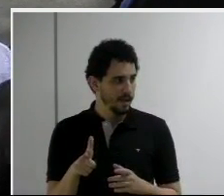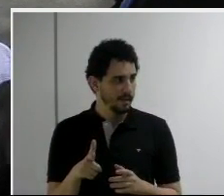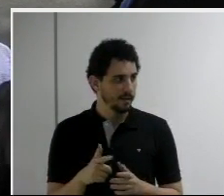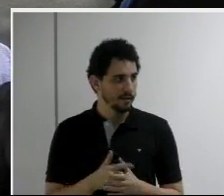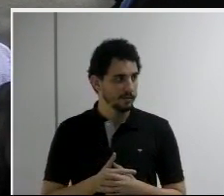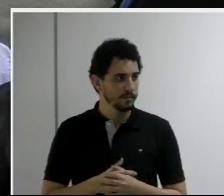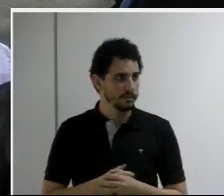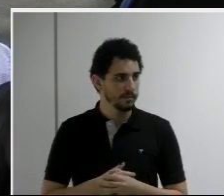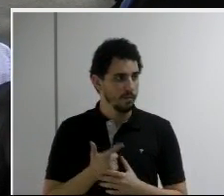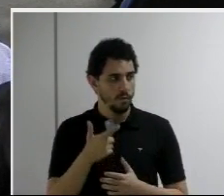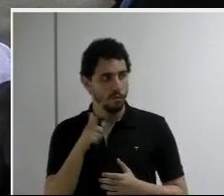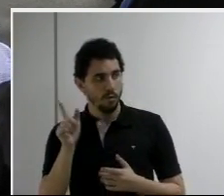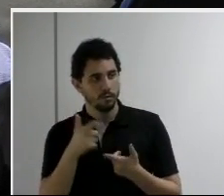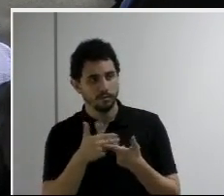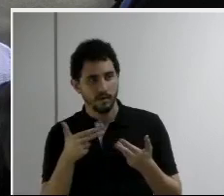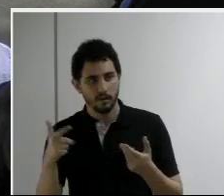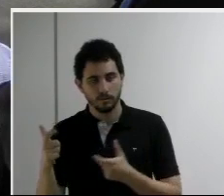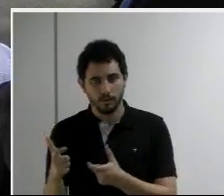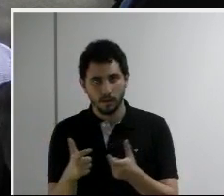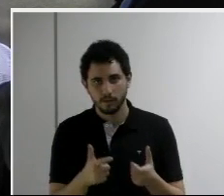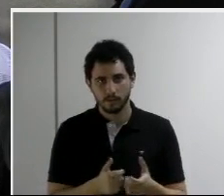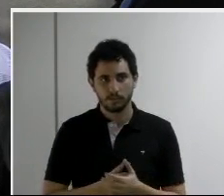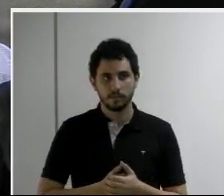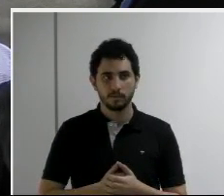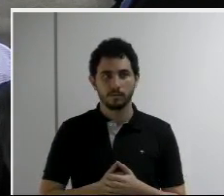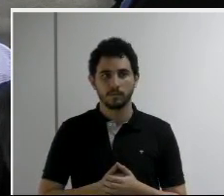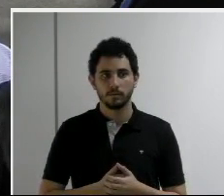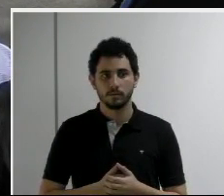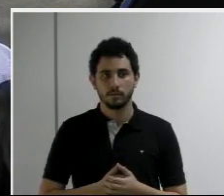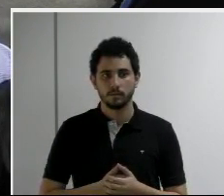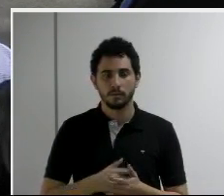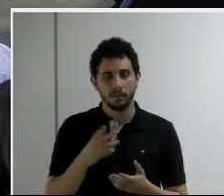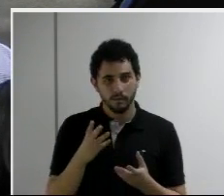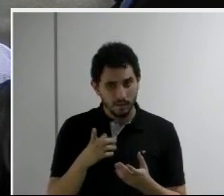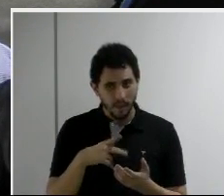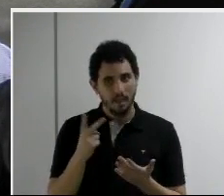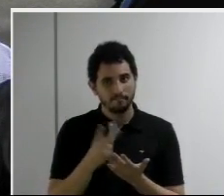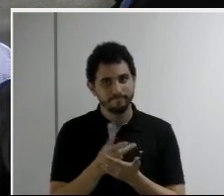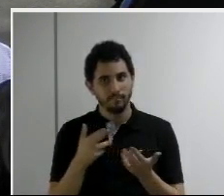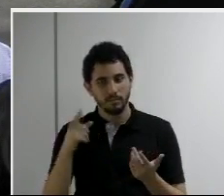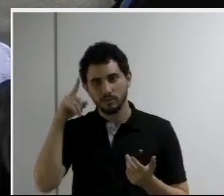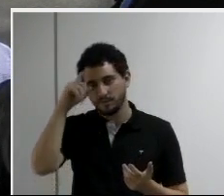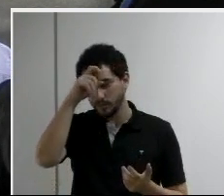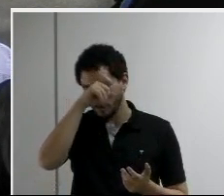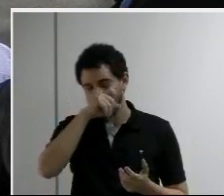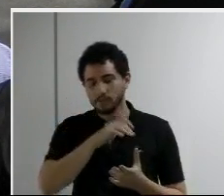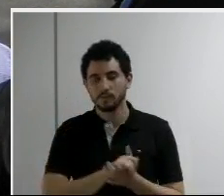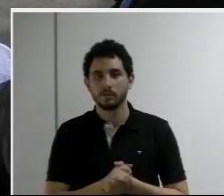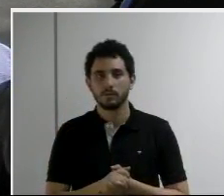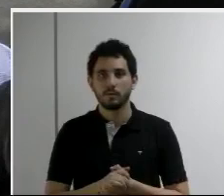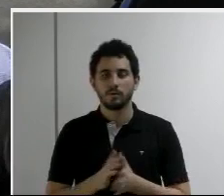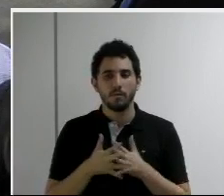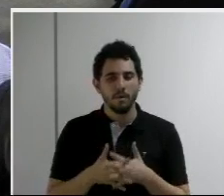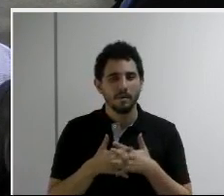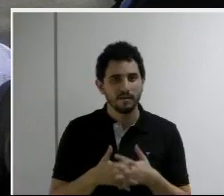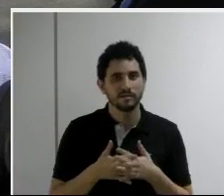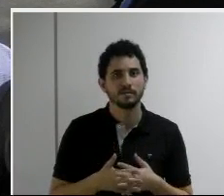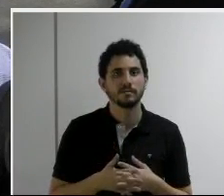outras em vários outros lugares, e isso causar uma certa dificuldade e uma complexificação